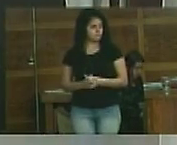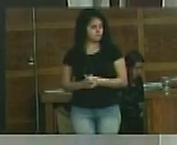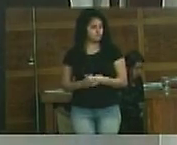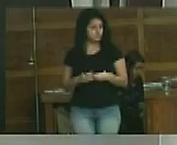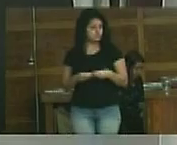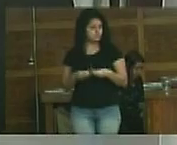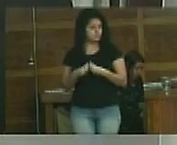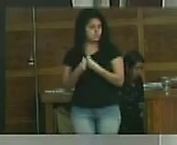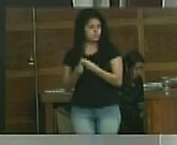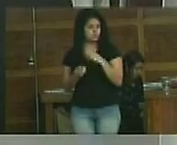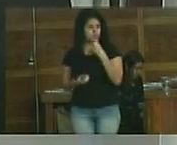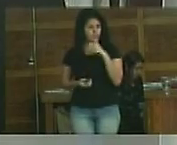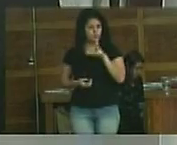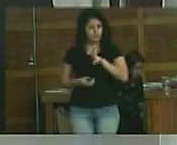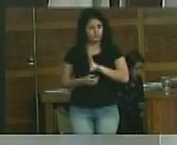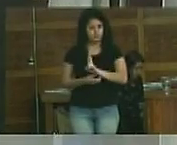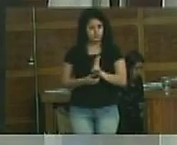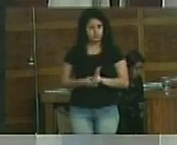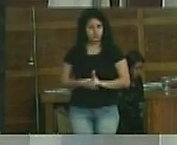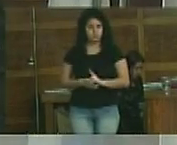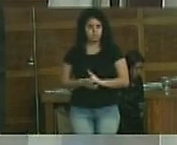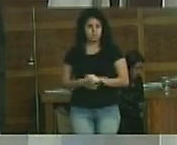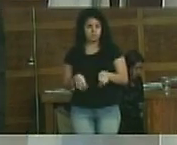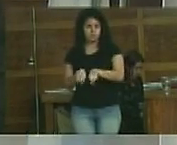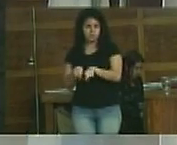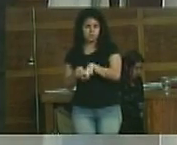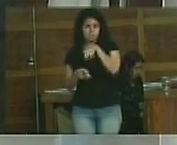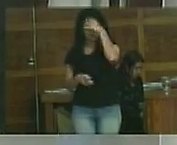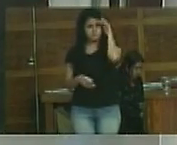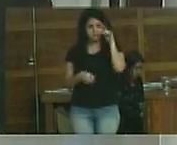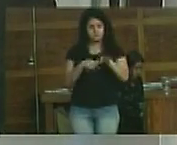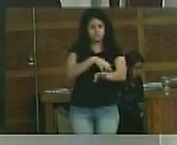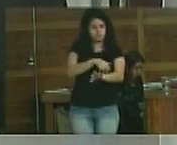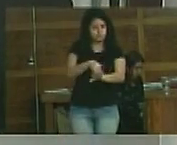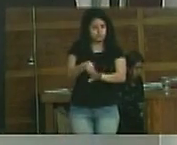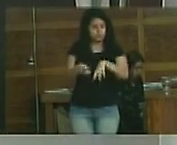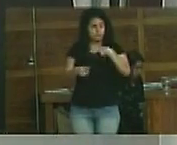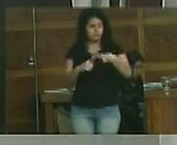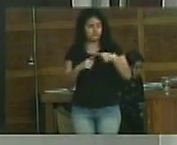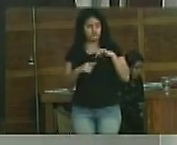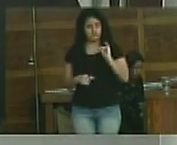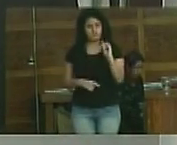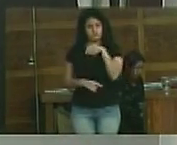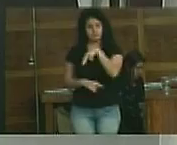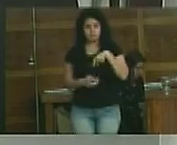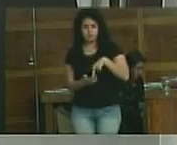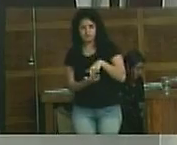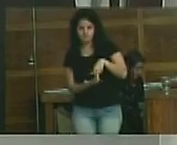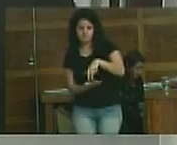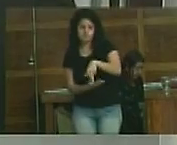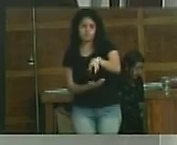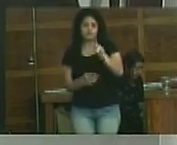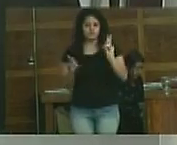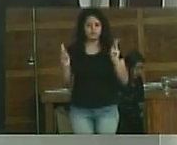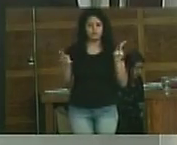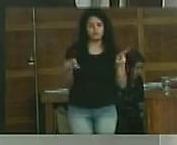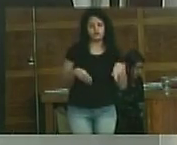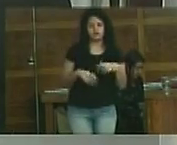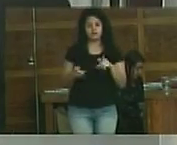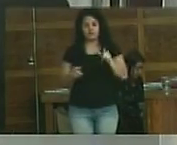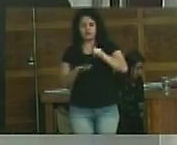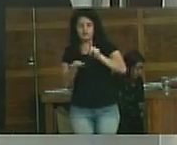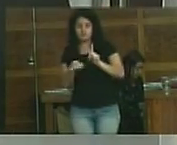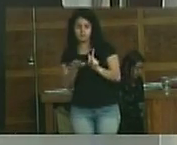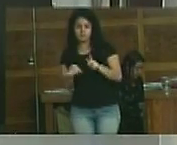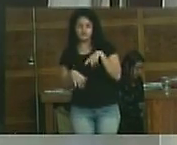aos condutores de veículos e pedestres também. Porque se você andar do Parque Mambucaba a Garatucaia,